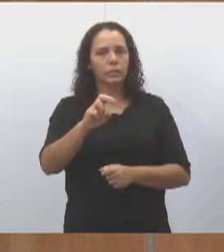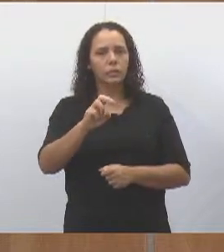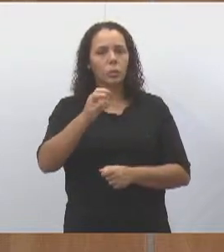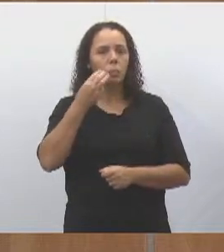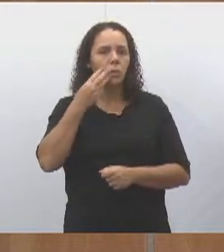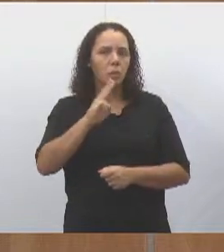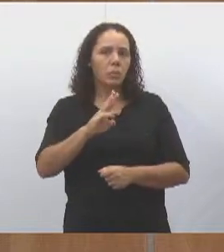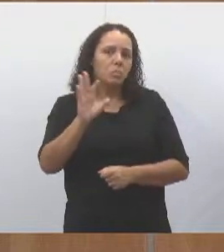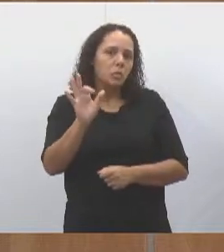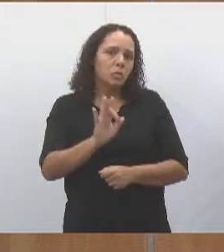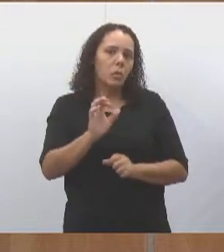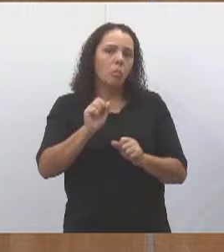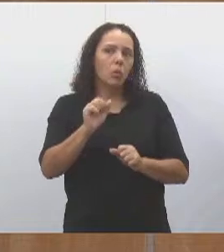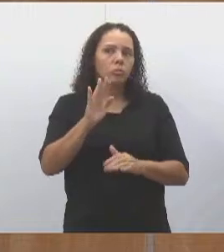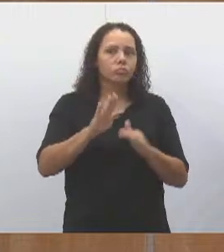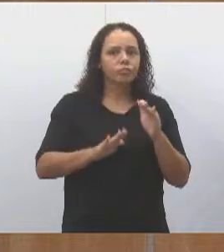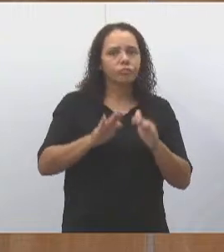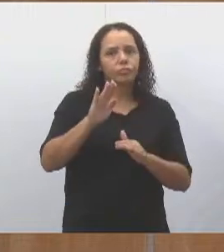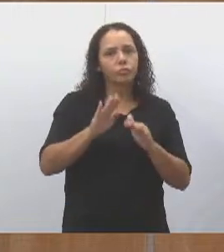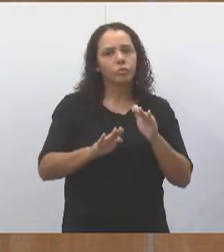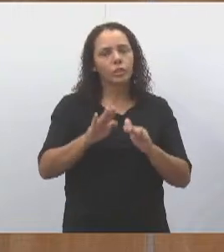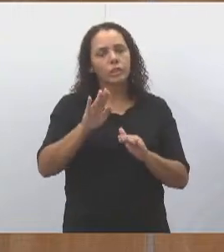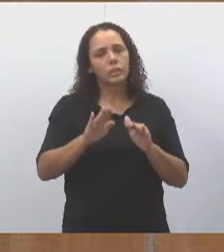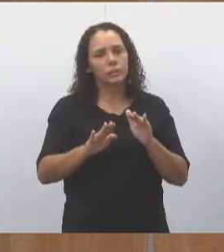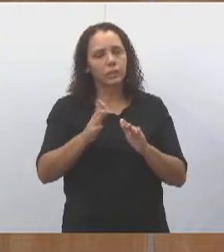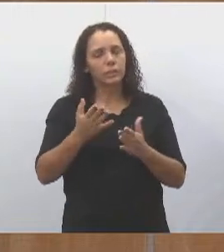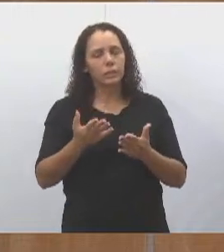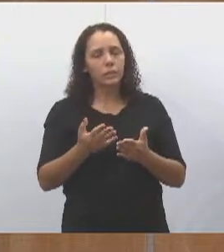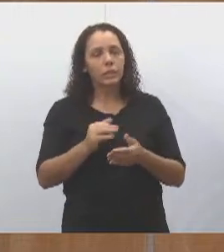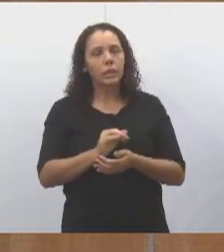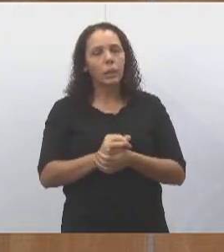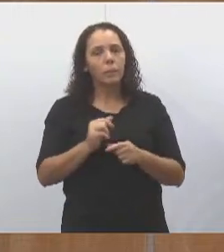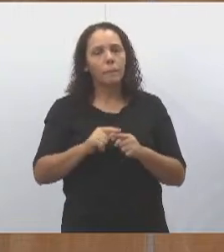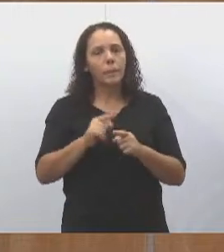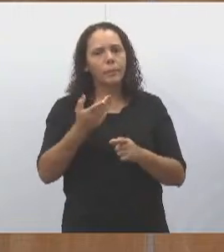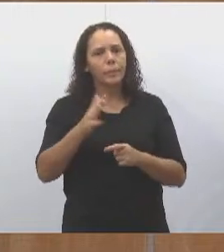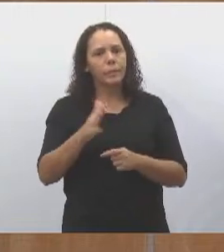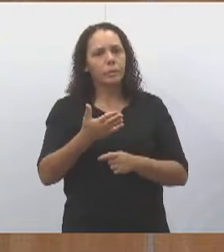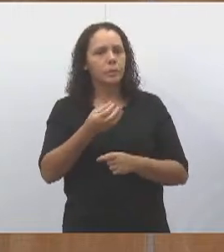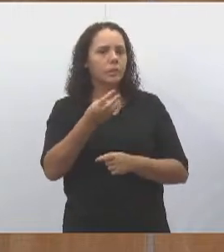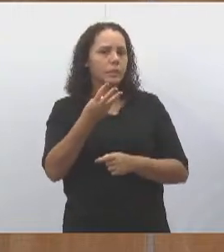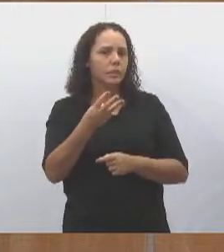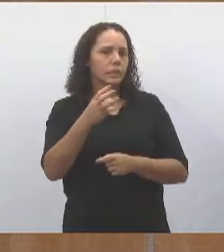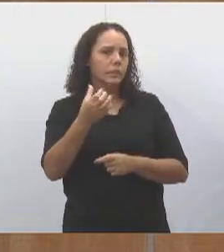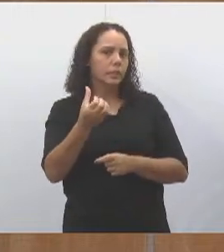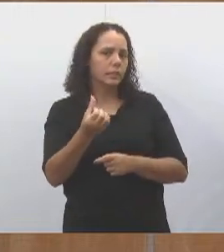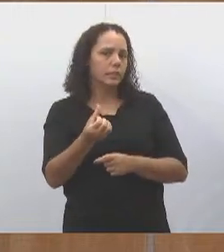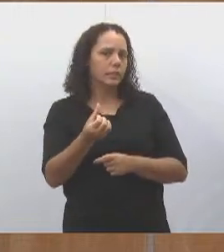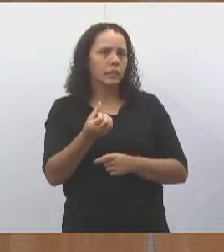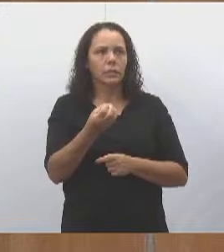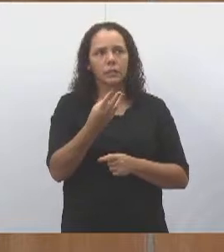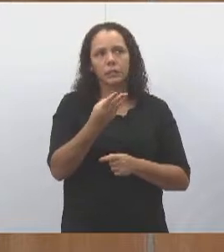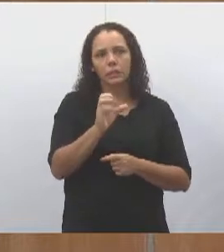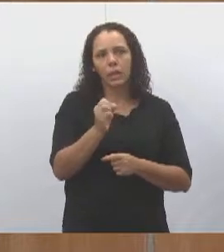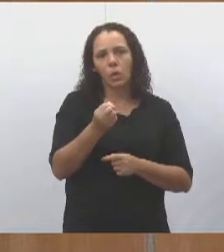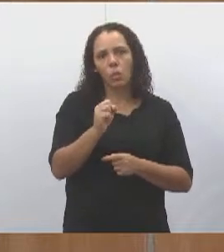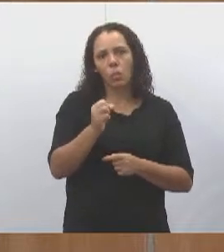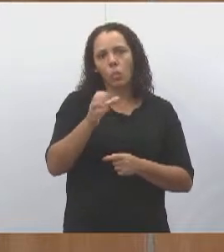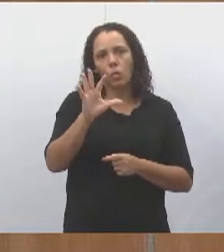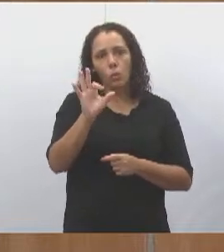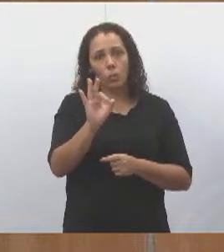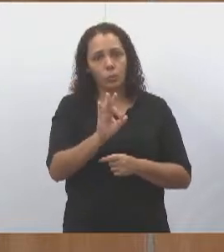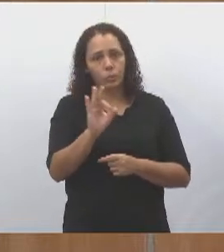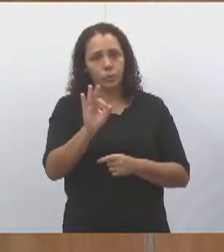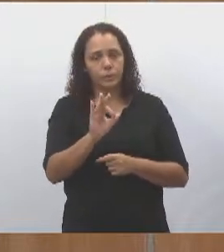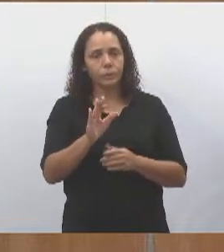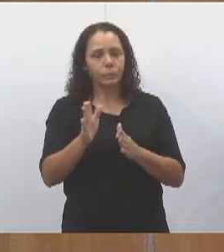pode variar conforme a receita corrente líquida cair ou subir, mas ele fica em torno de 36% a 38%. Com